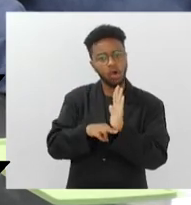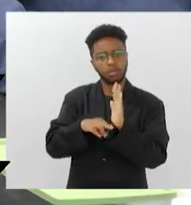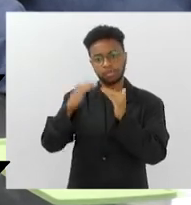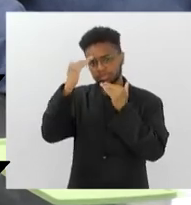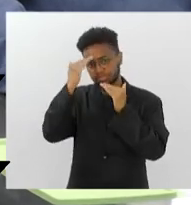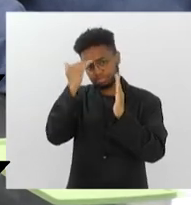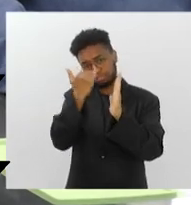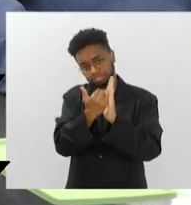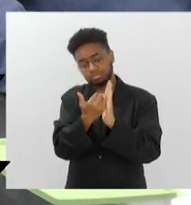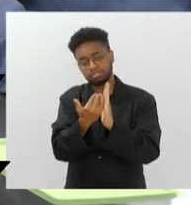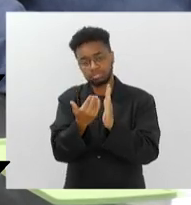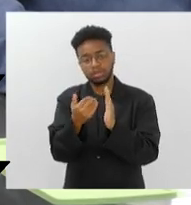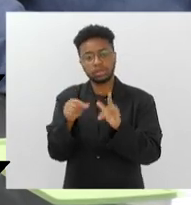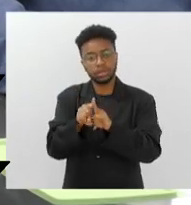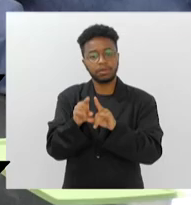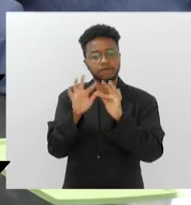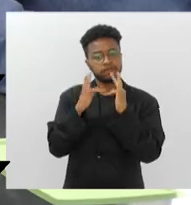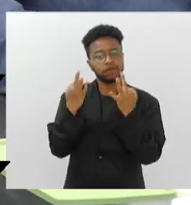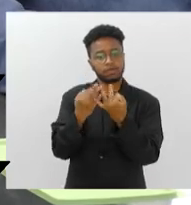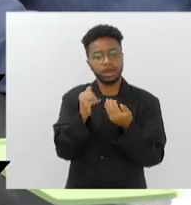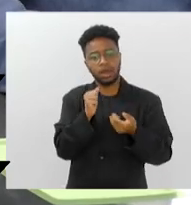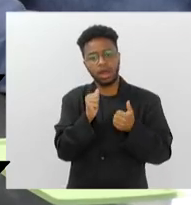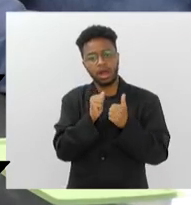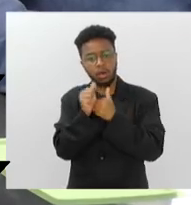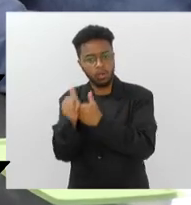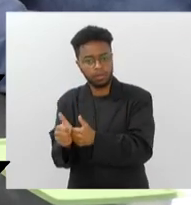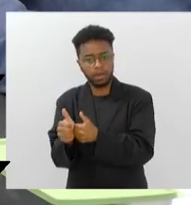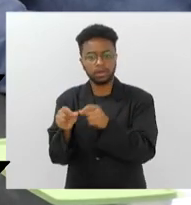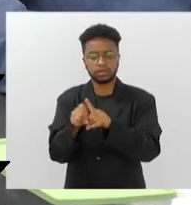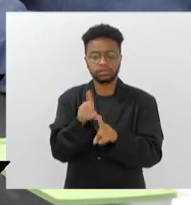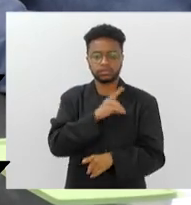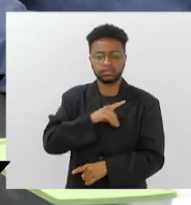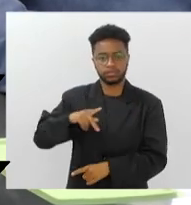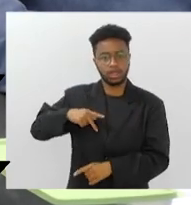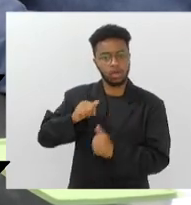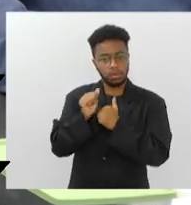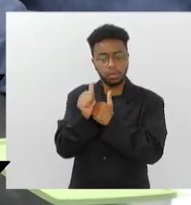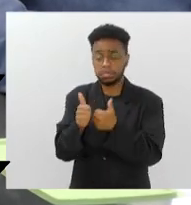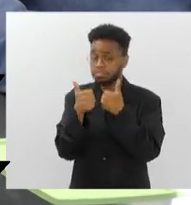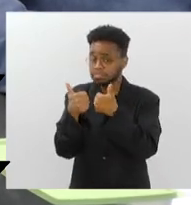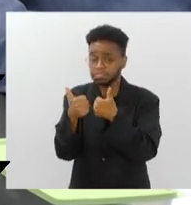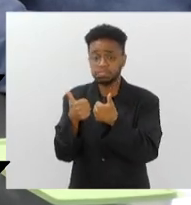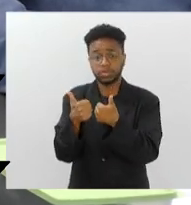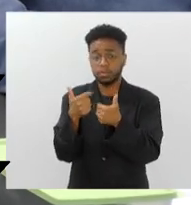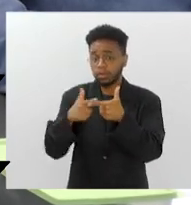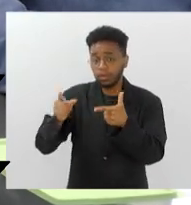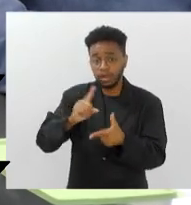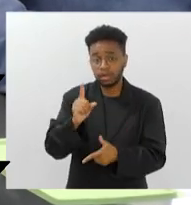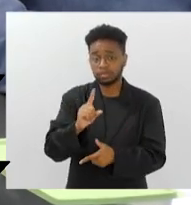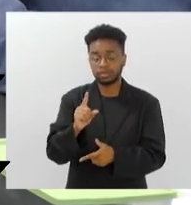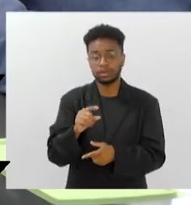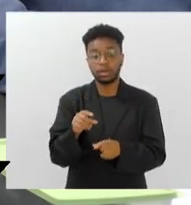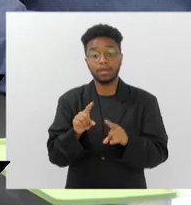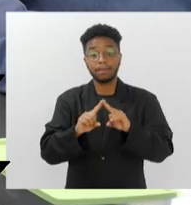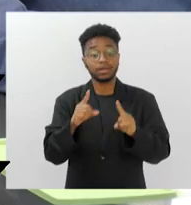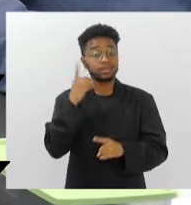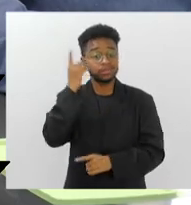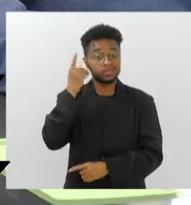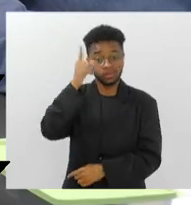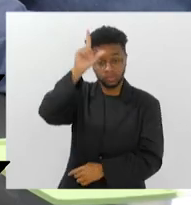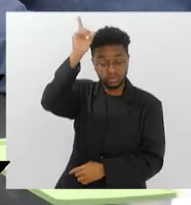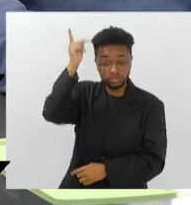né a família acompanha defensoria acompanha nenhum problema Deputado Luis Paulo chamou atenção dessa